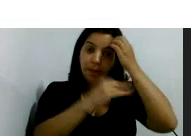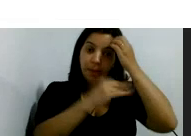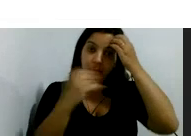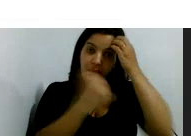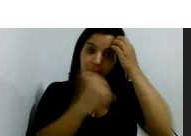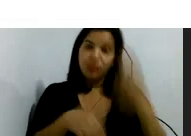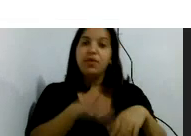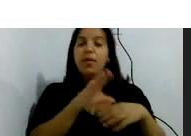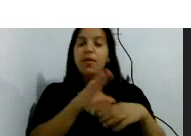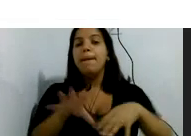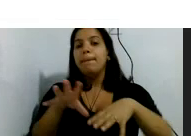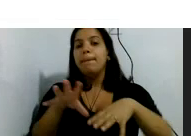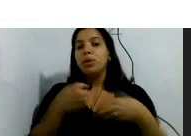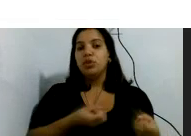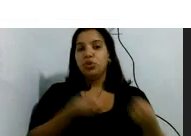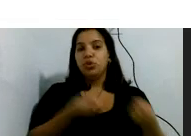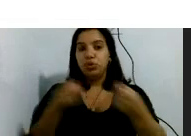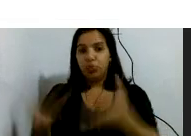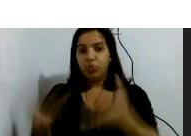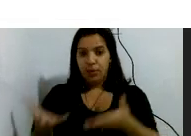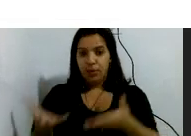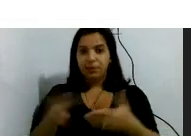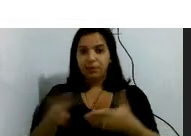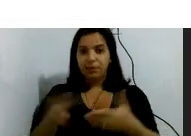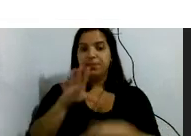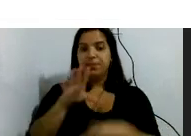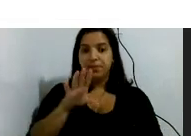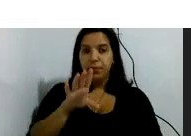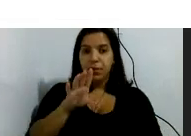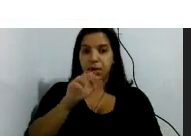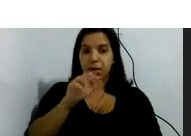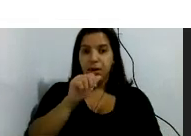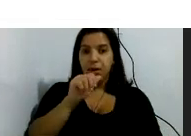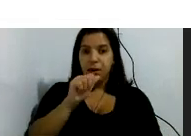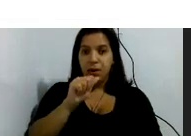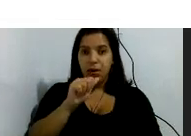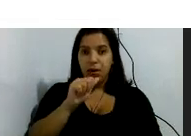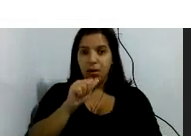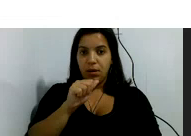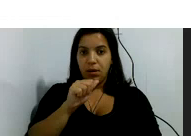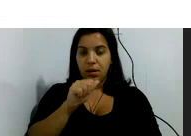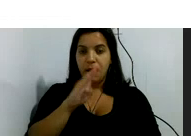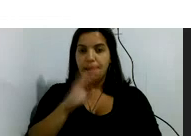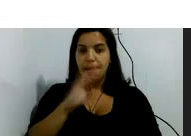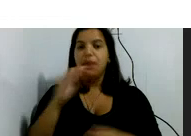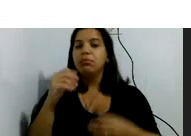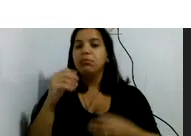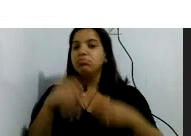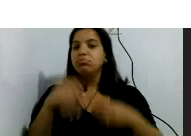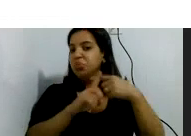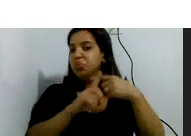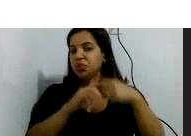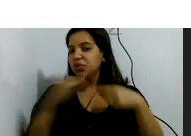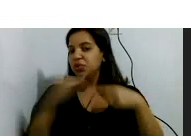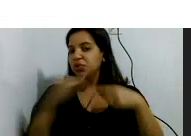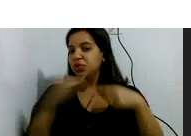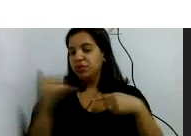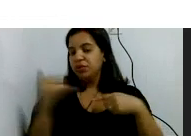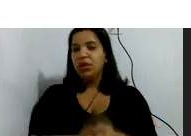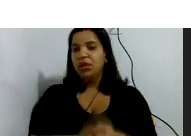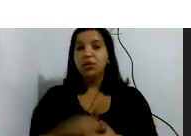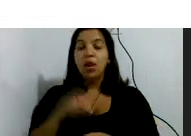B negativo pode receber do AB e do B positivo ou negativo, pode doar, aliás, e só